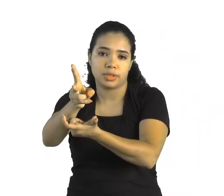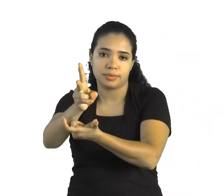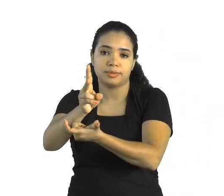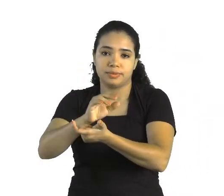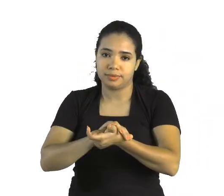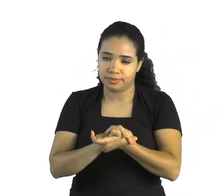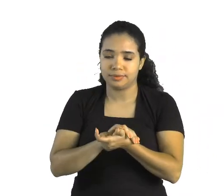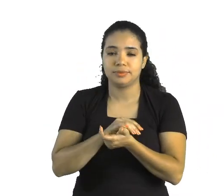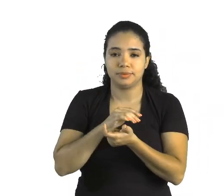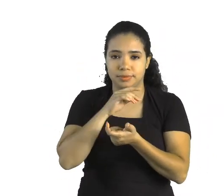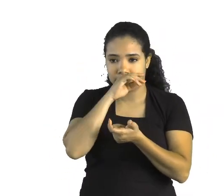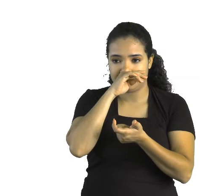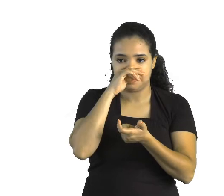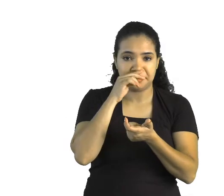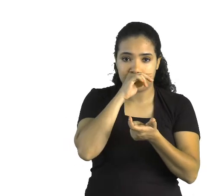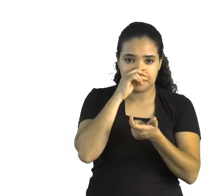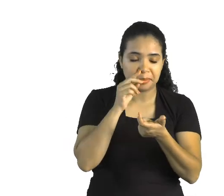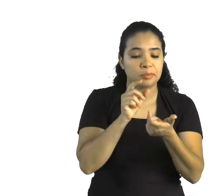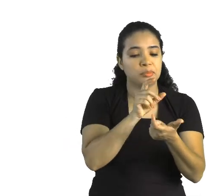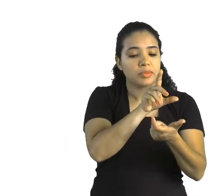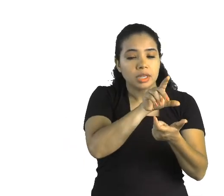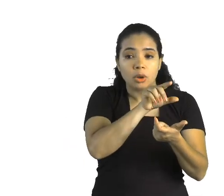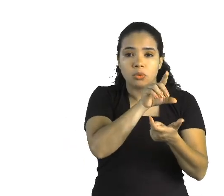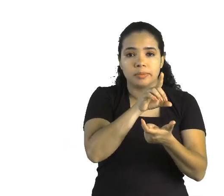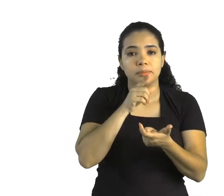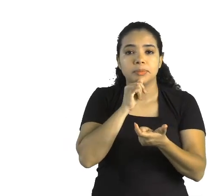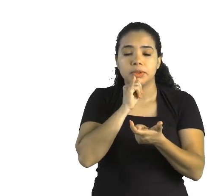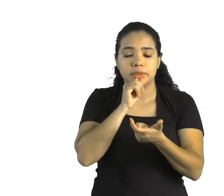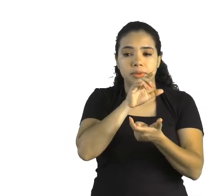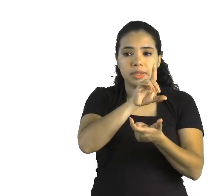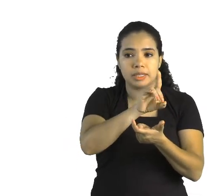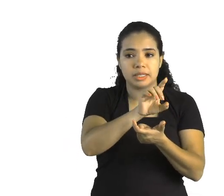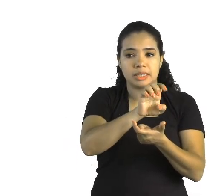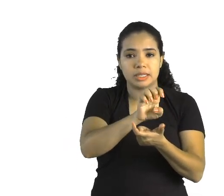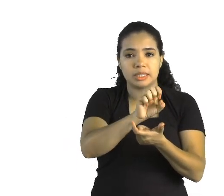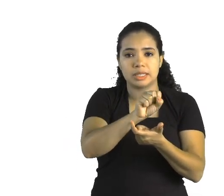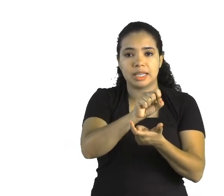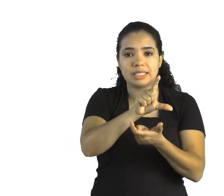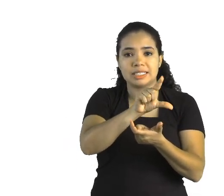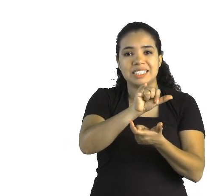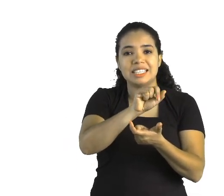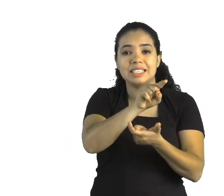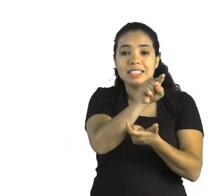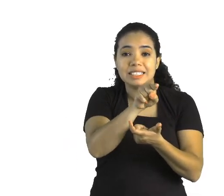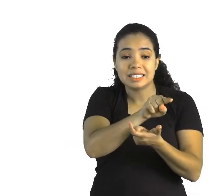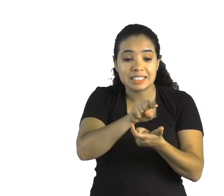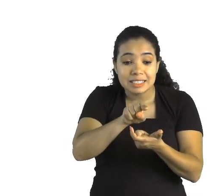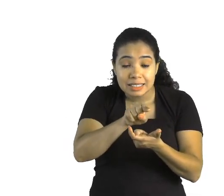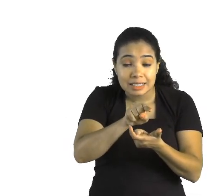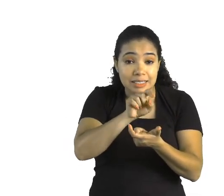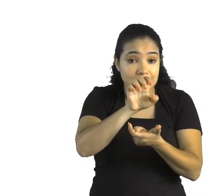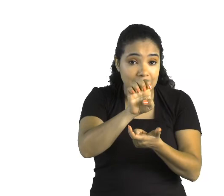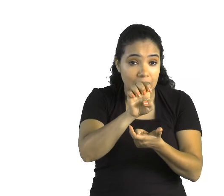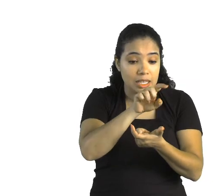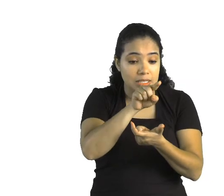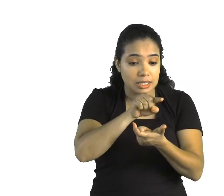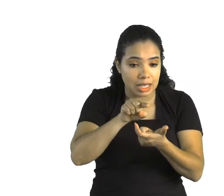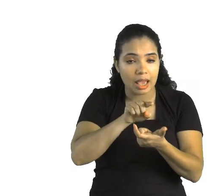secundária, também será escrita com Z. Por exemplo, deslize, que veio de